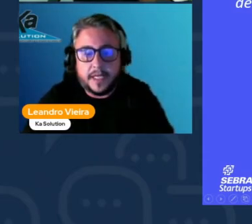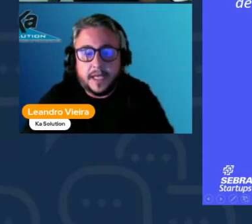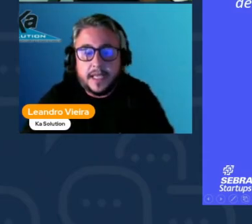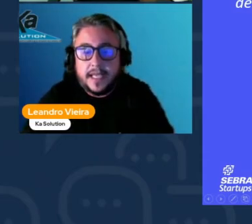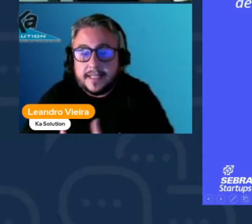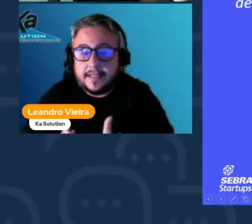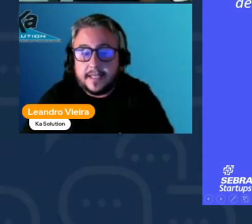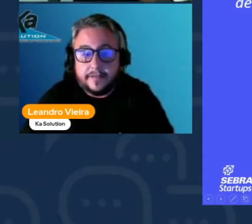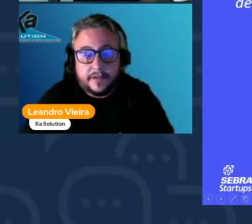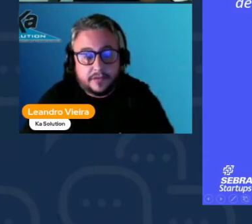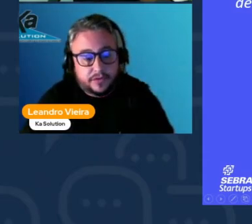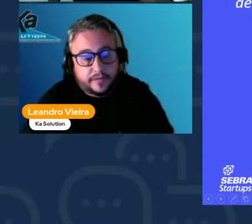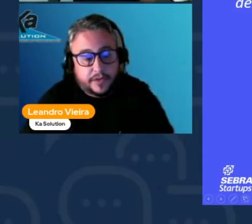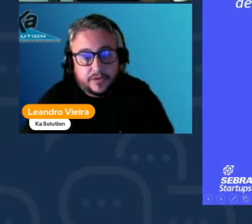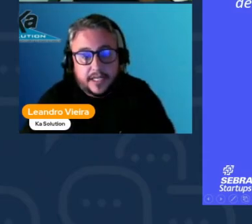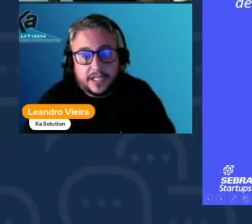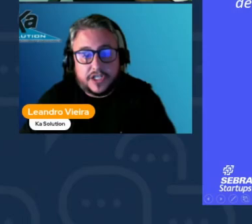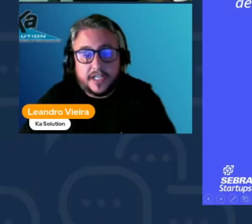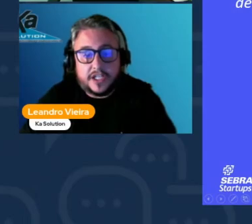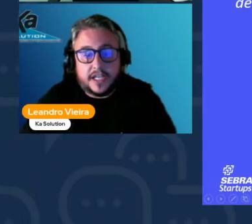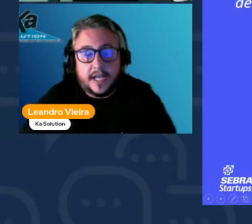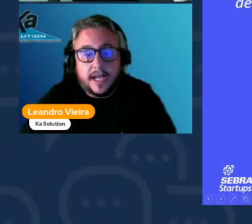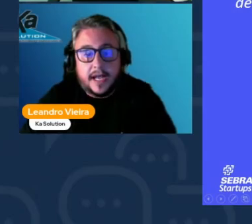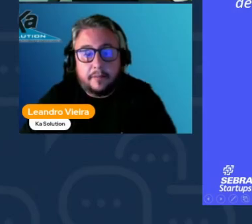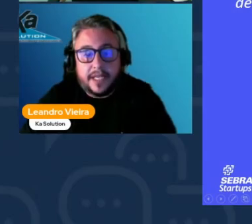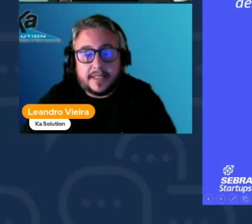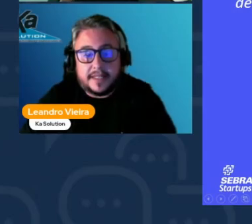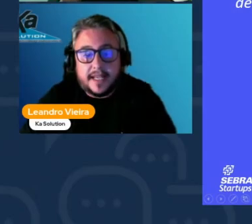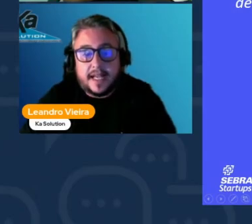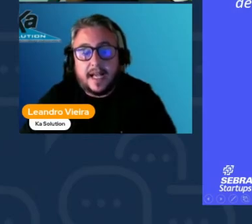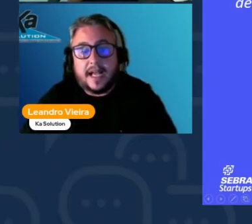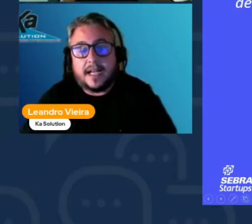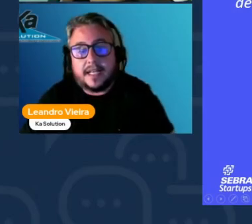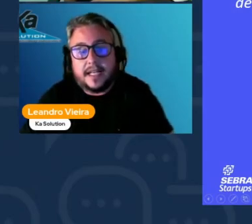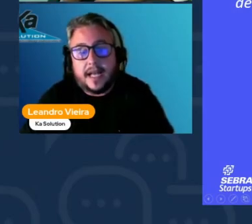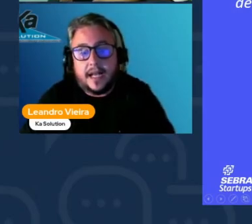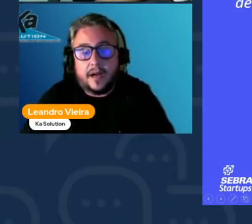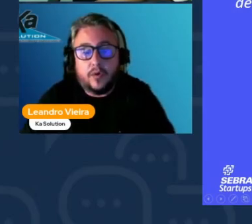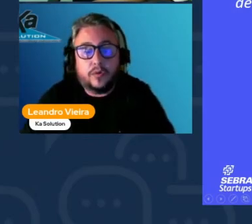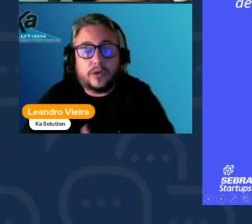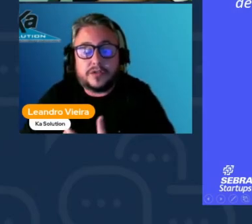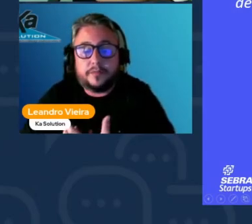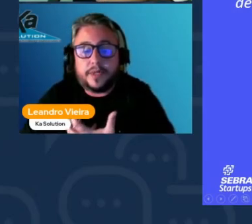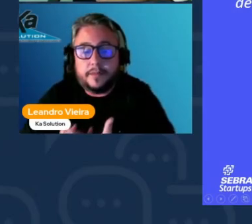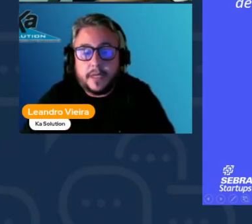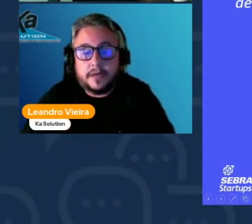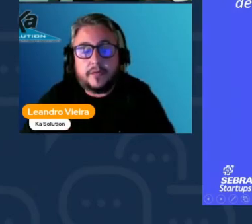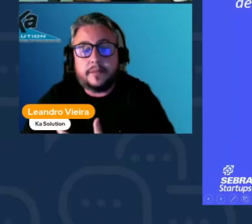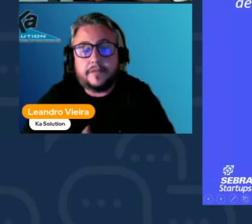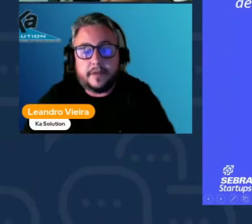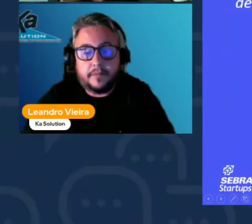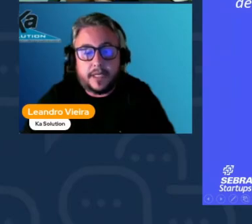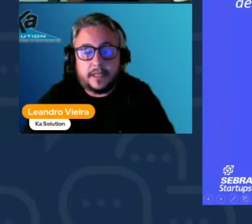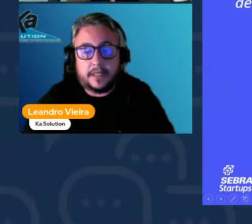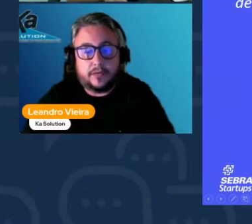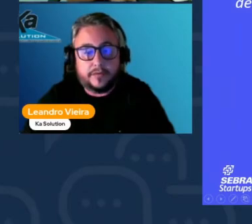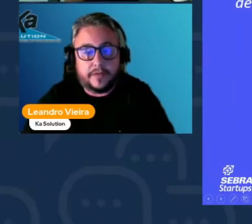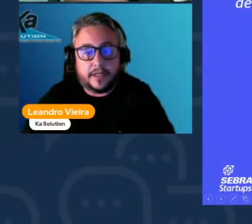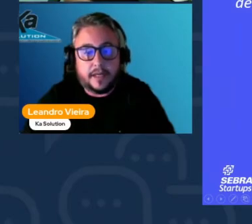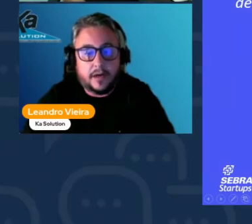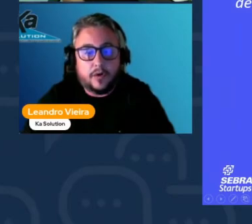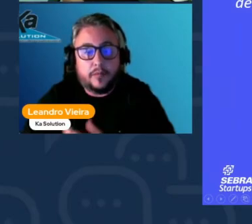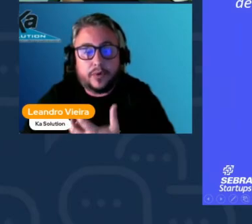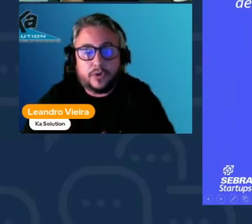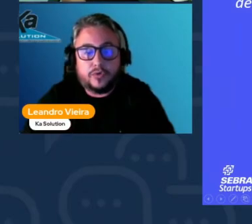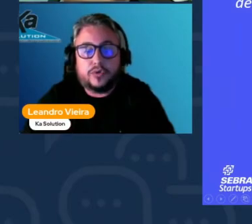servem. E esses serviços vão ajudar a gente a pensar, a criar o nosso primeiro MVP na